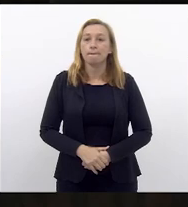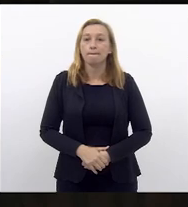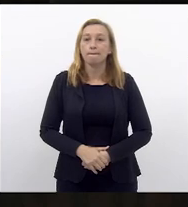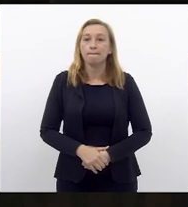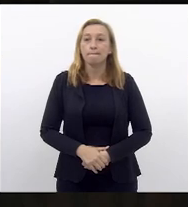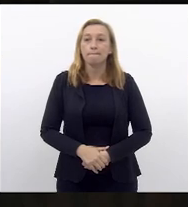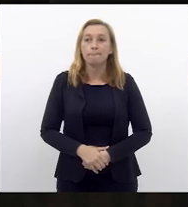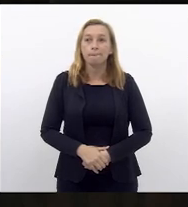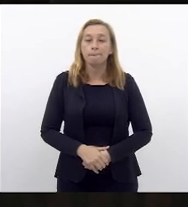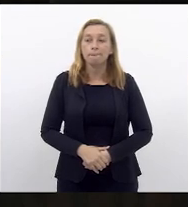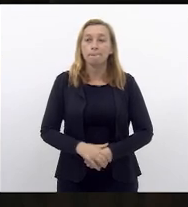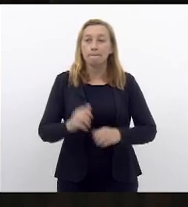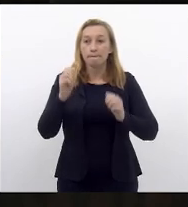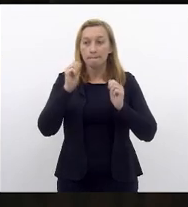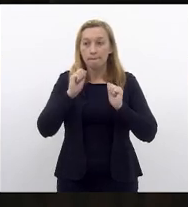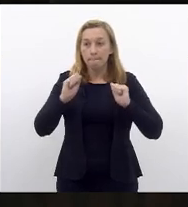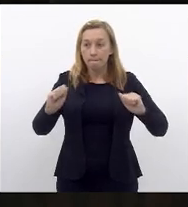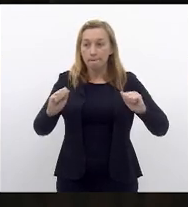das assessorias.